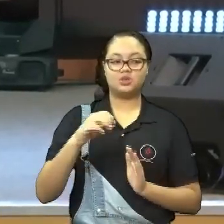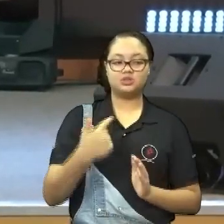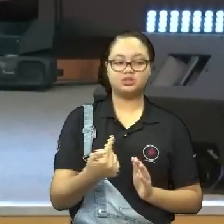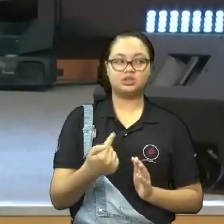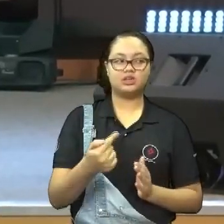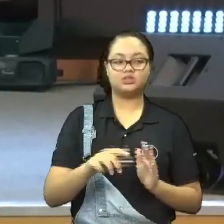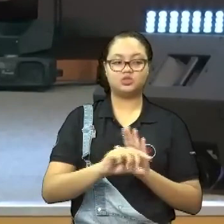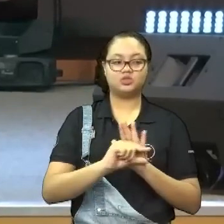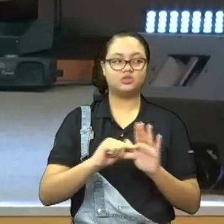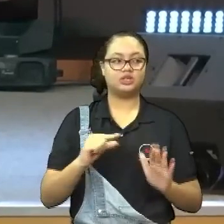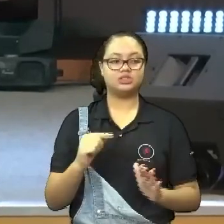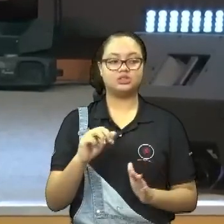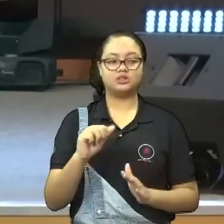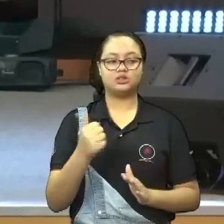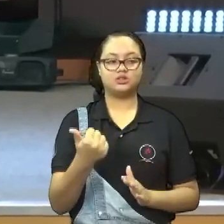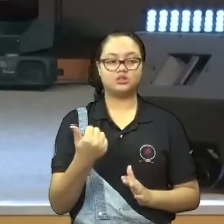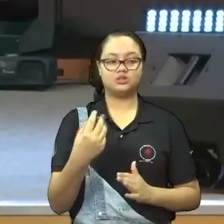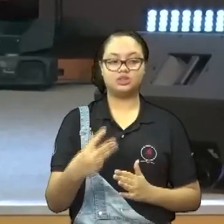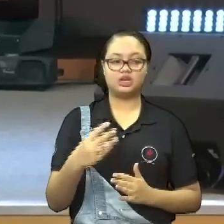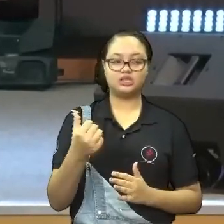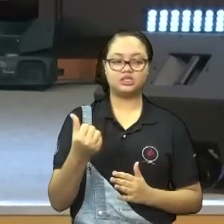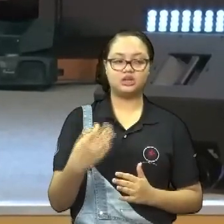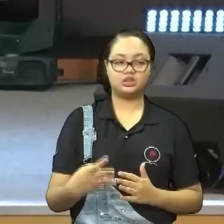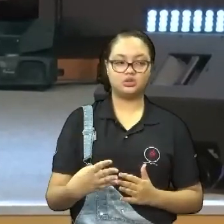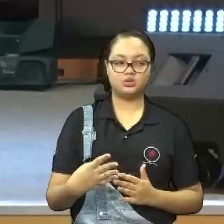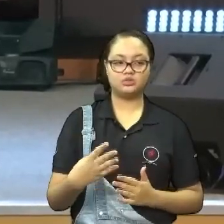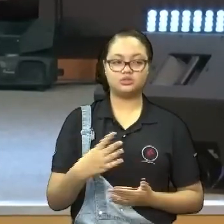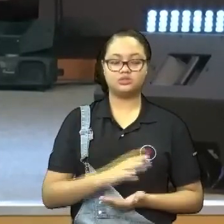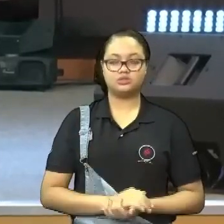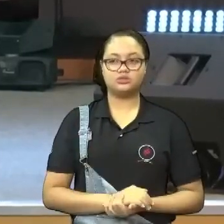Versículo 13 e 14